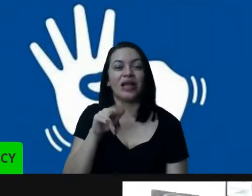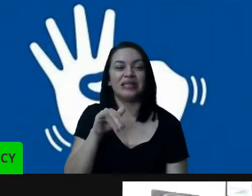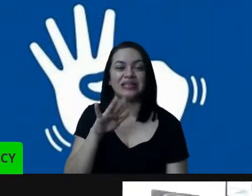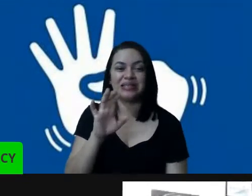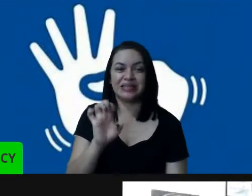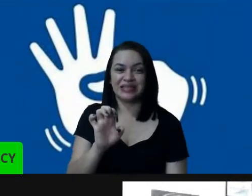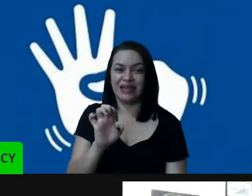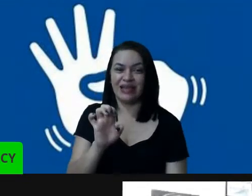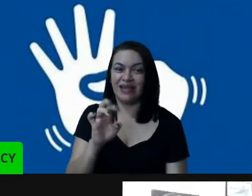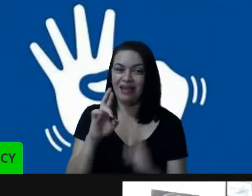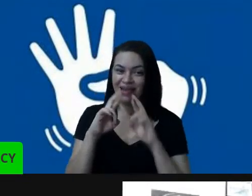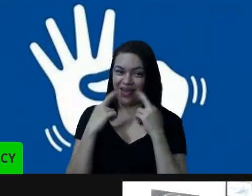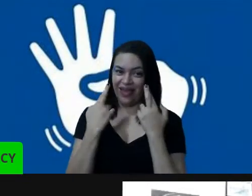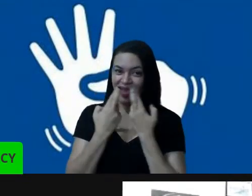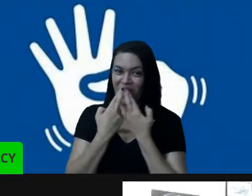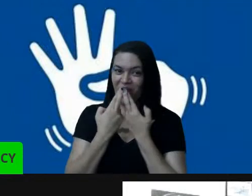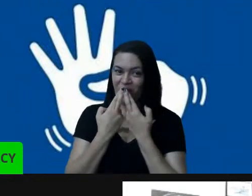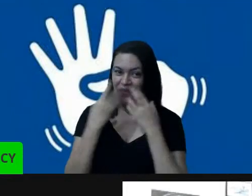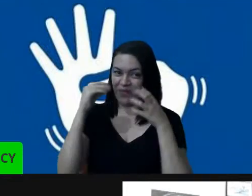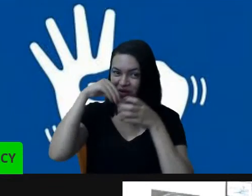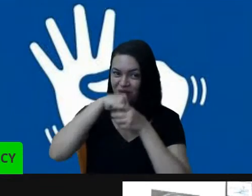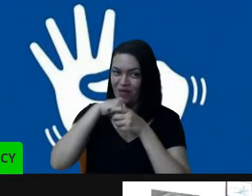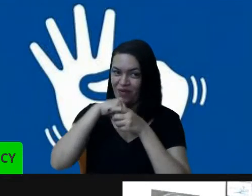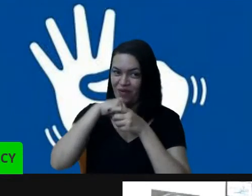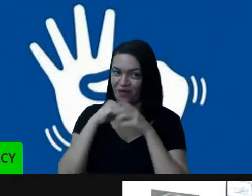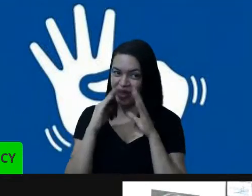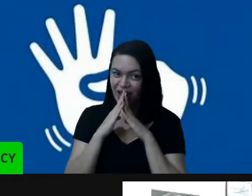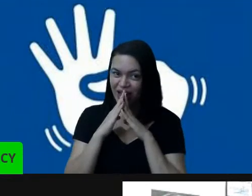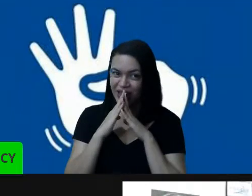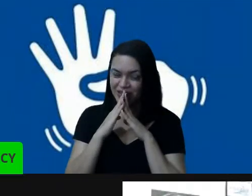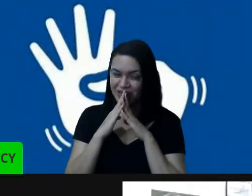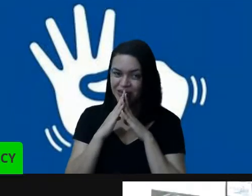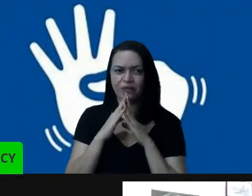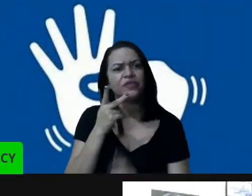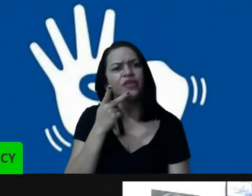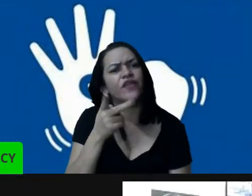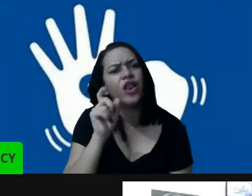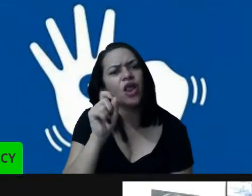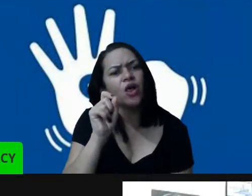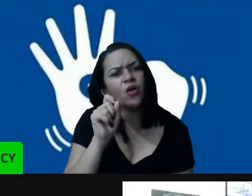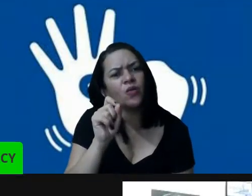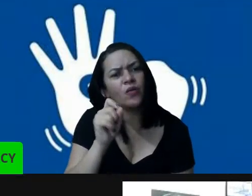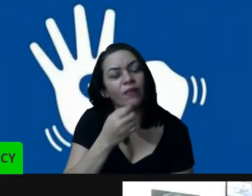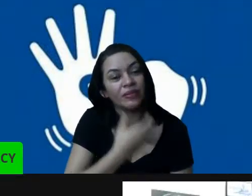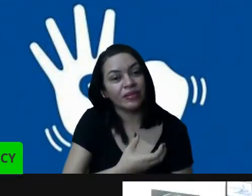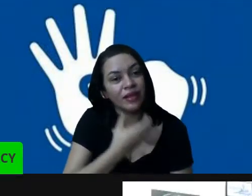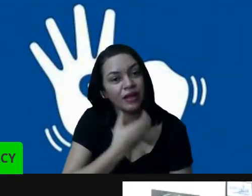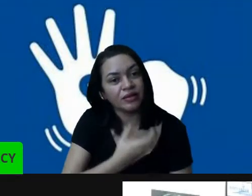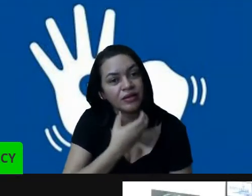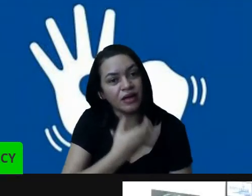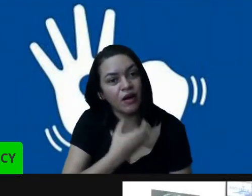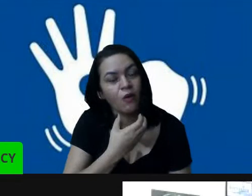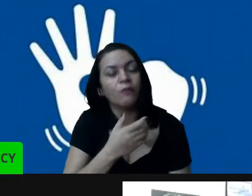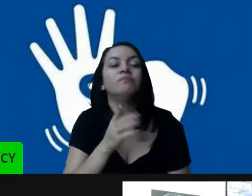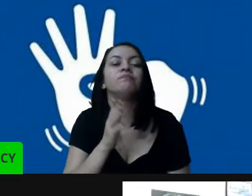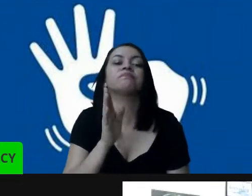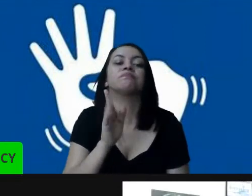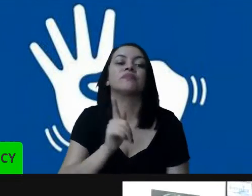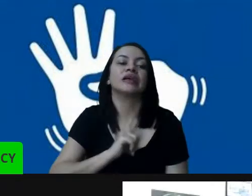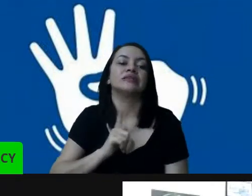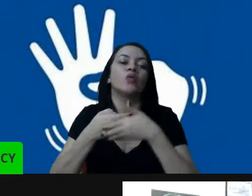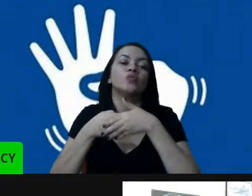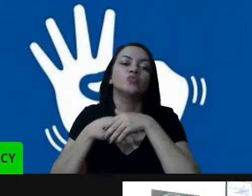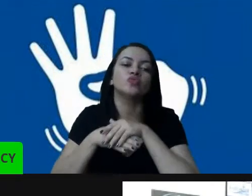aí, gente, eu queria só finalizar dizendo o seguinte: no Natal, a gente tem um costume de fazer comidas gostosas,